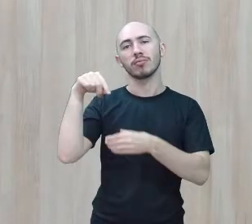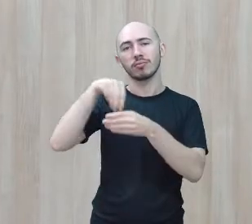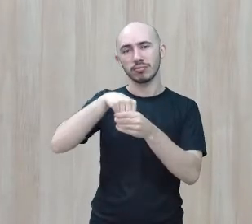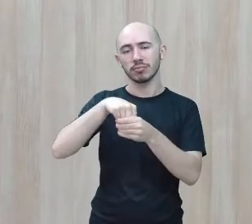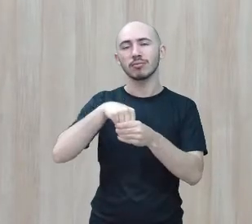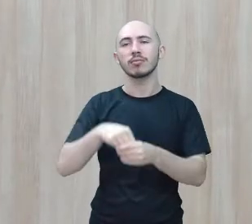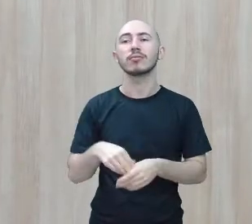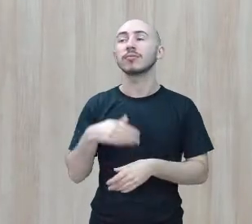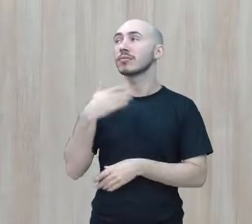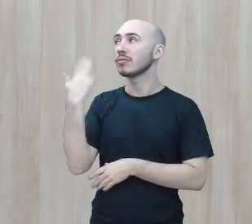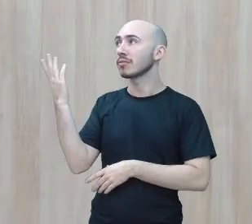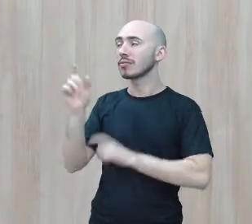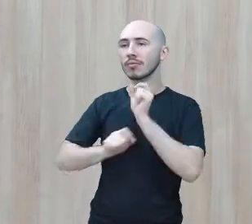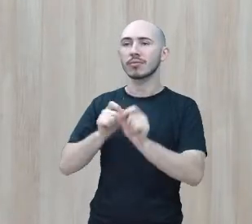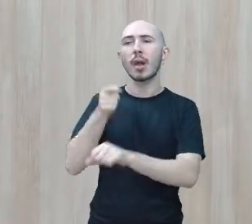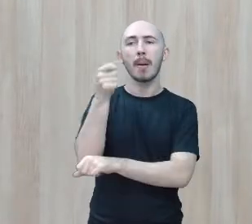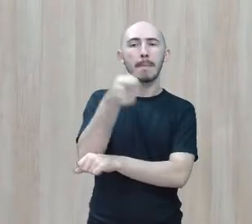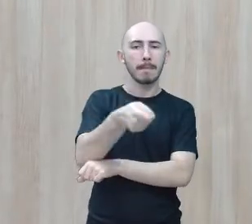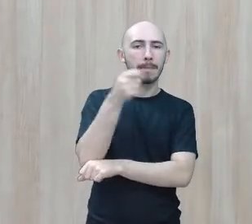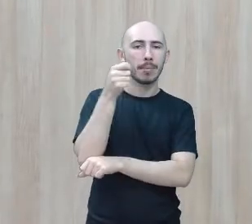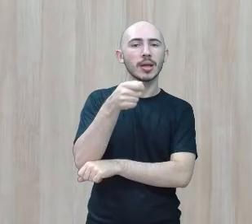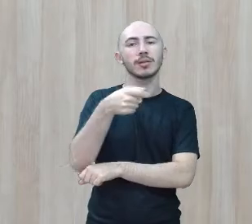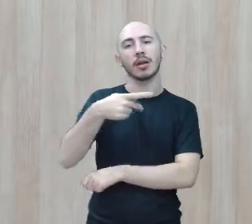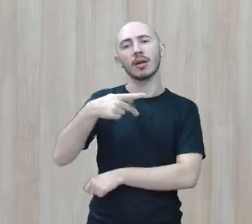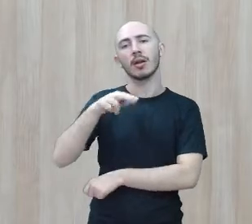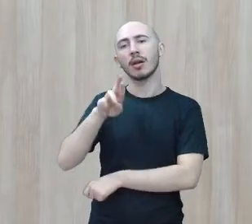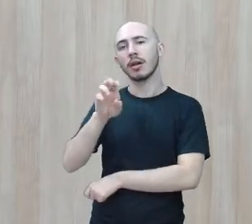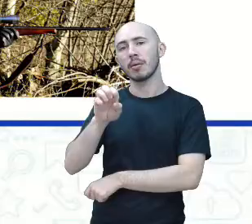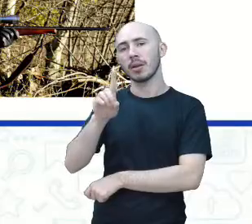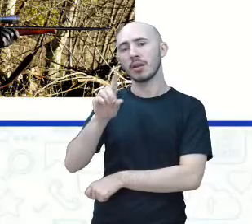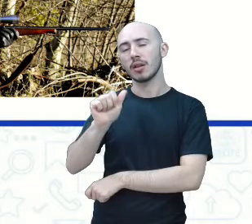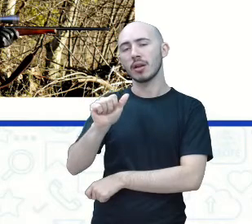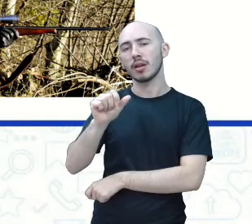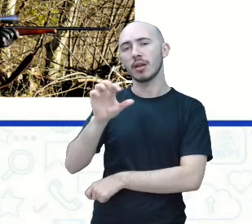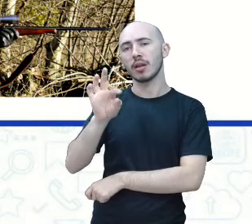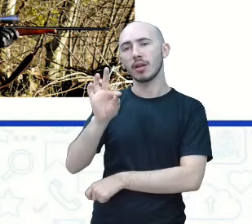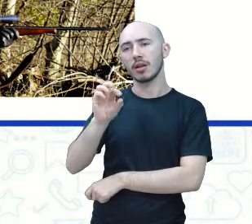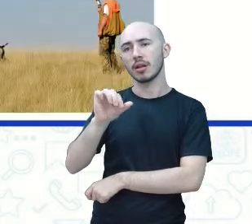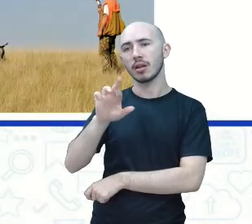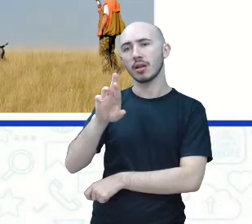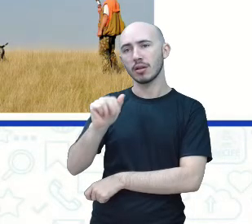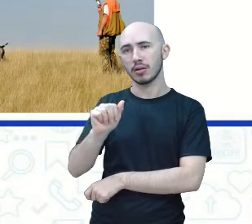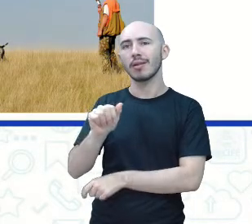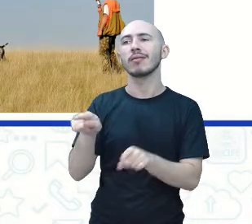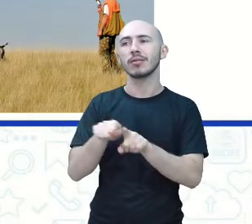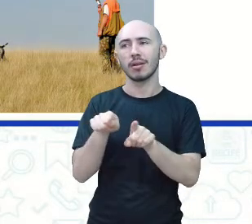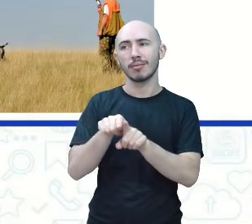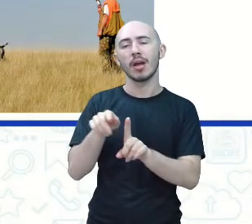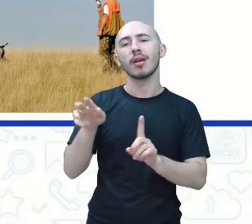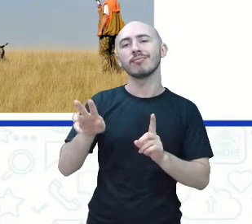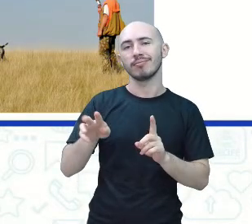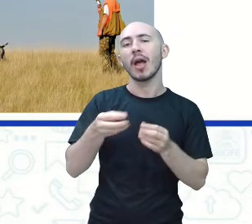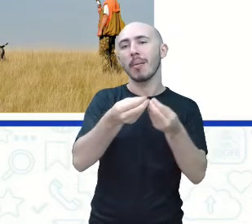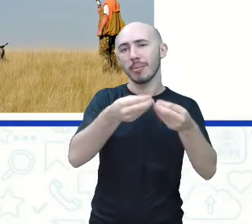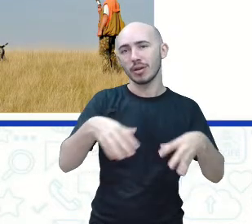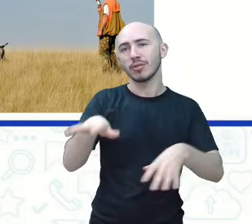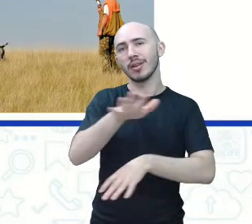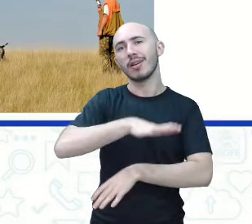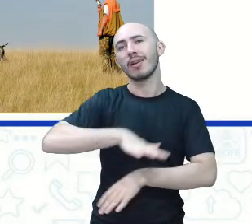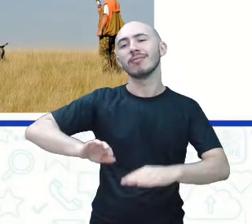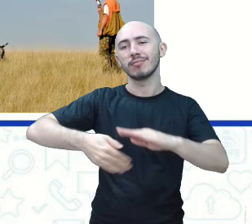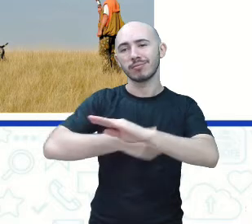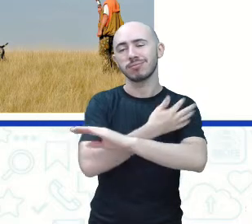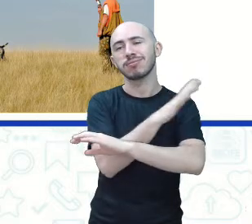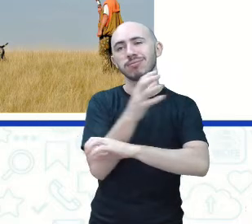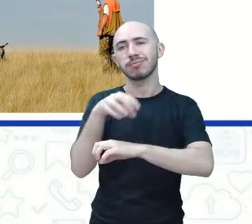nela. A questão da pesca predatória e da caça predatória também vai ocasionar a perda aí da